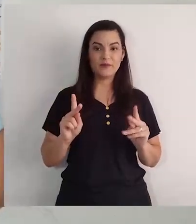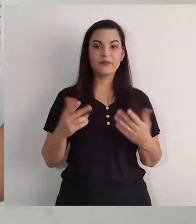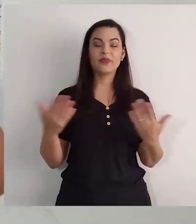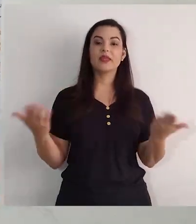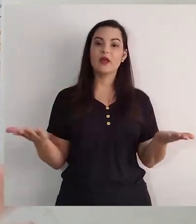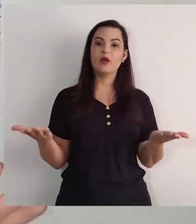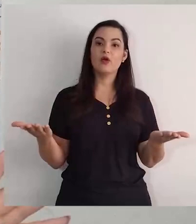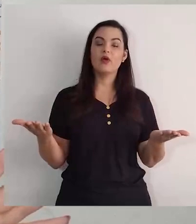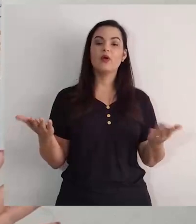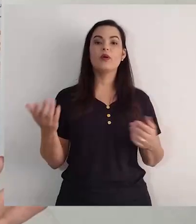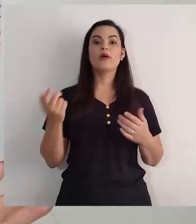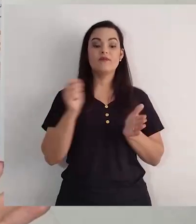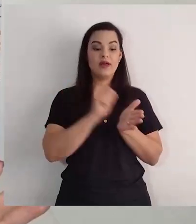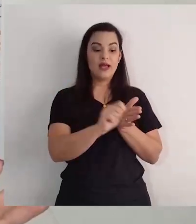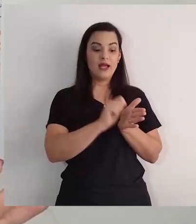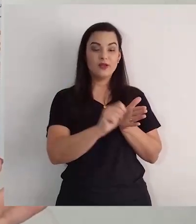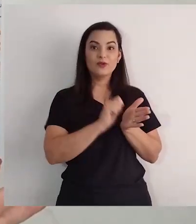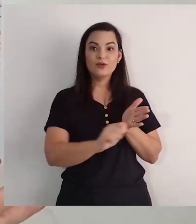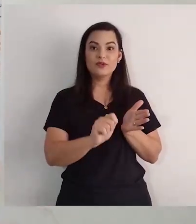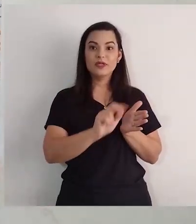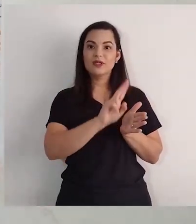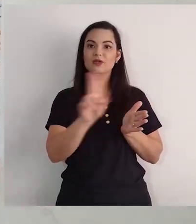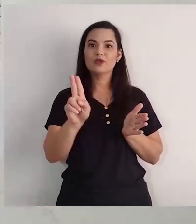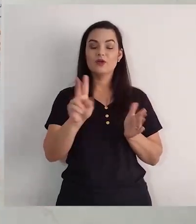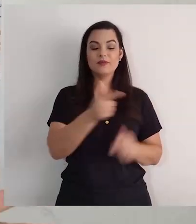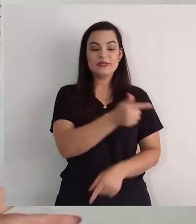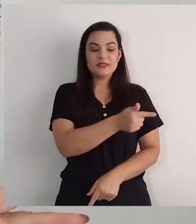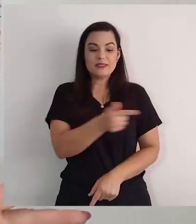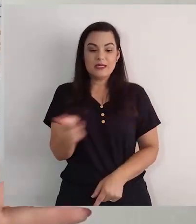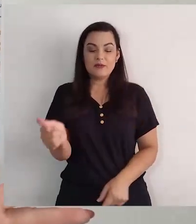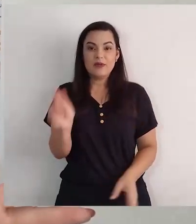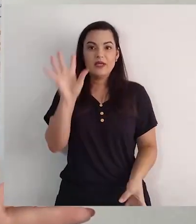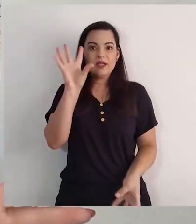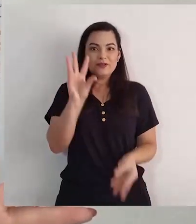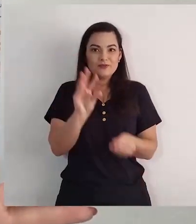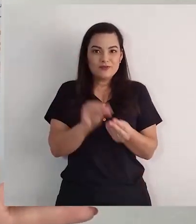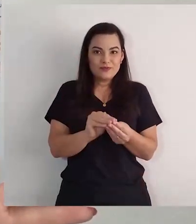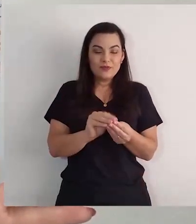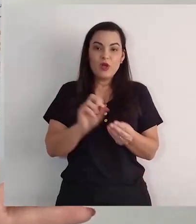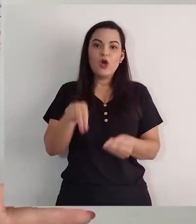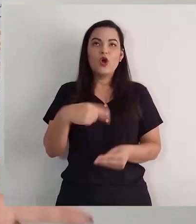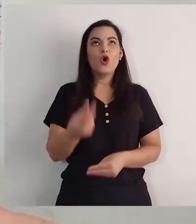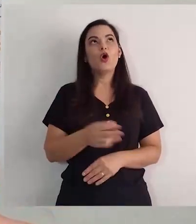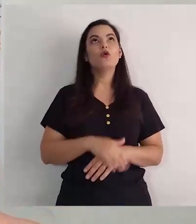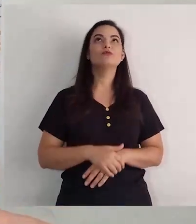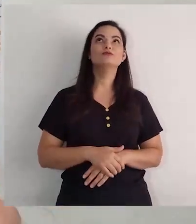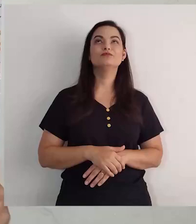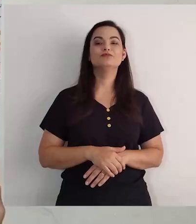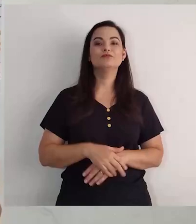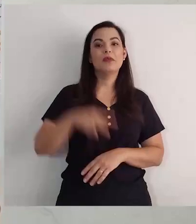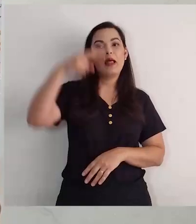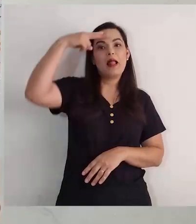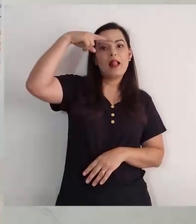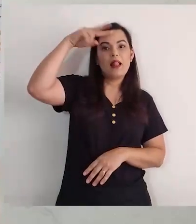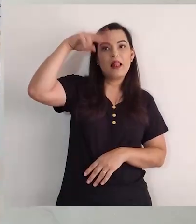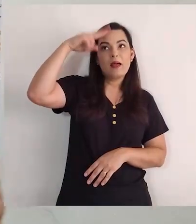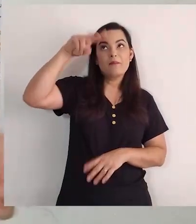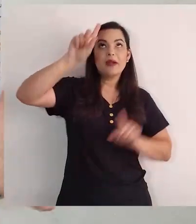anotar semana de fechamento ou retrospectiva desafio do dia ou